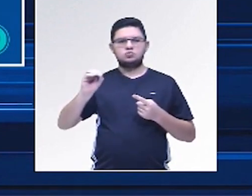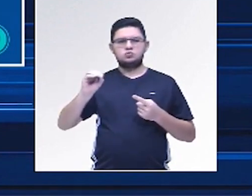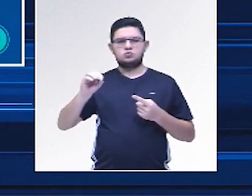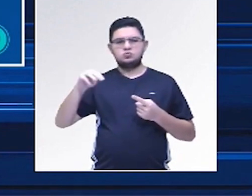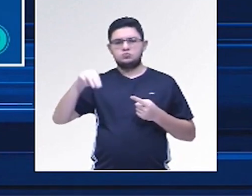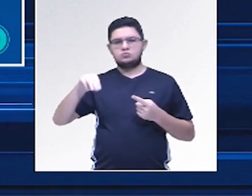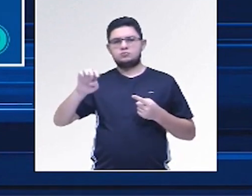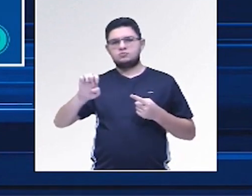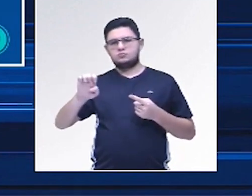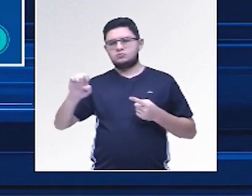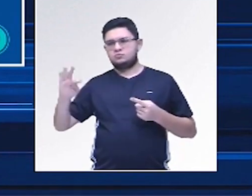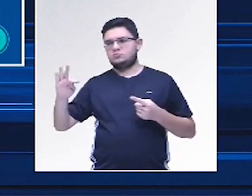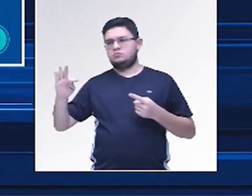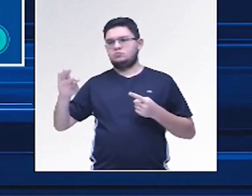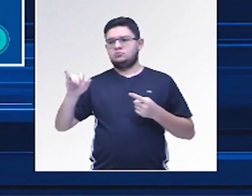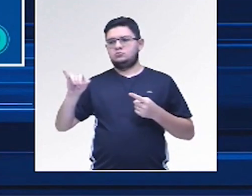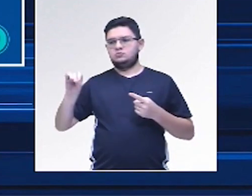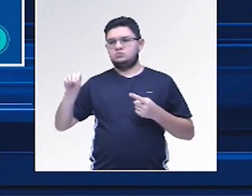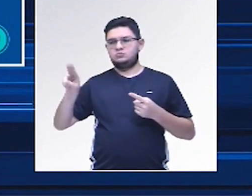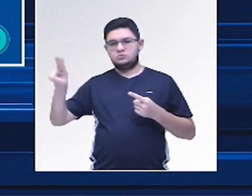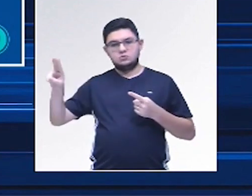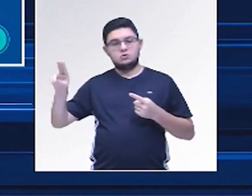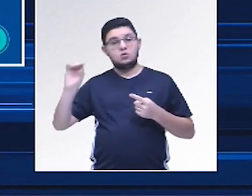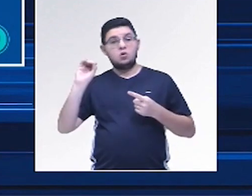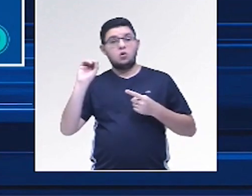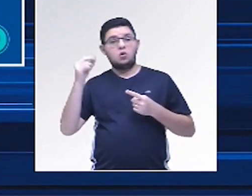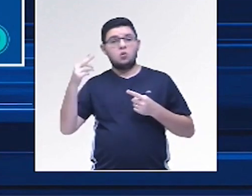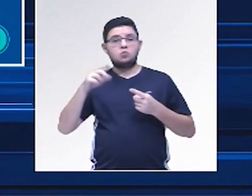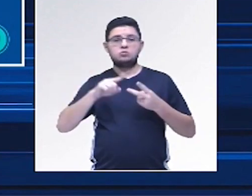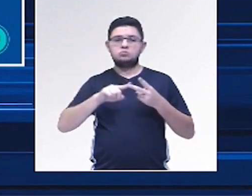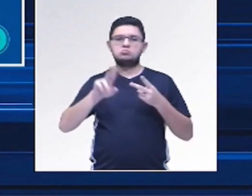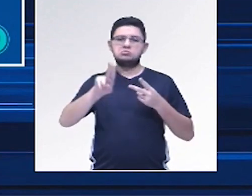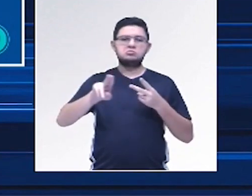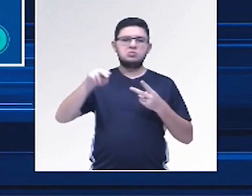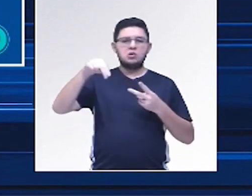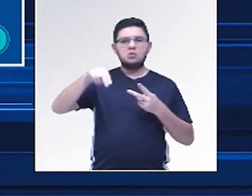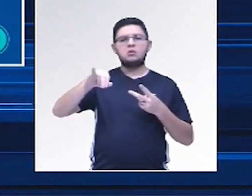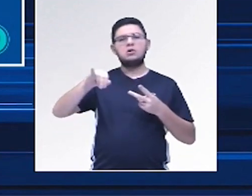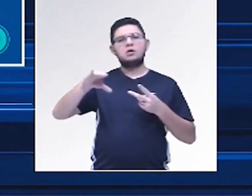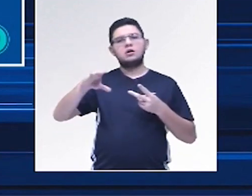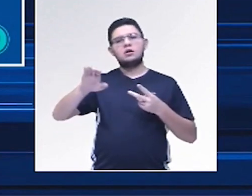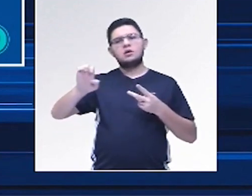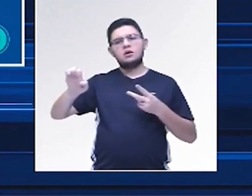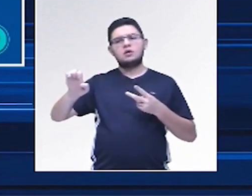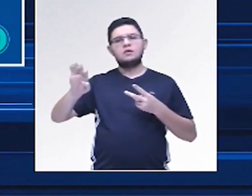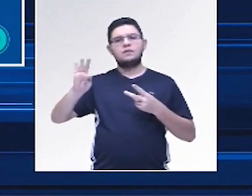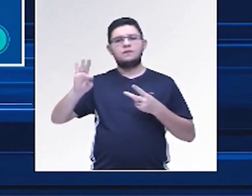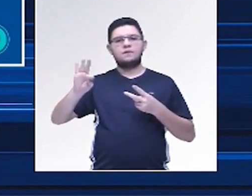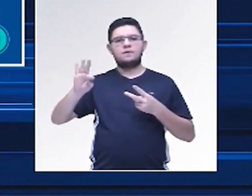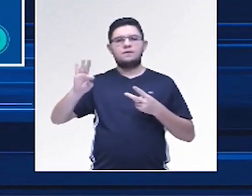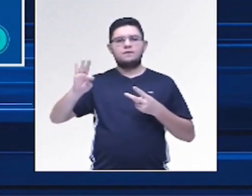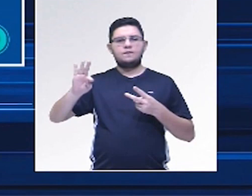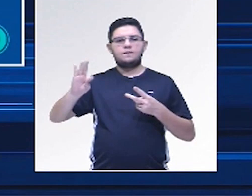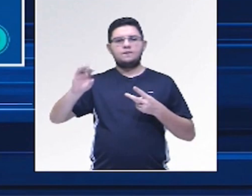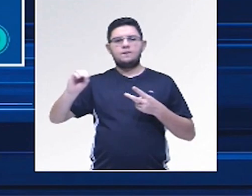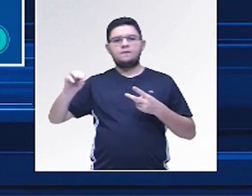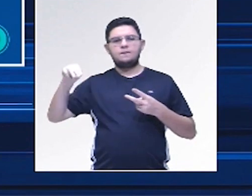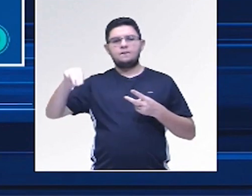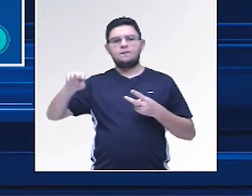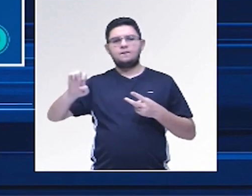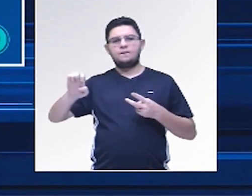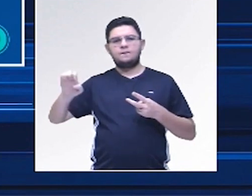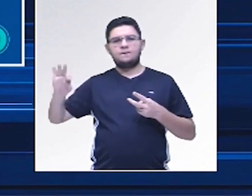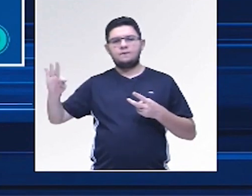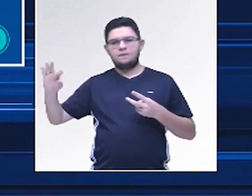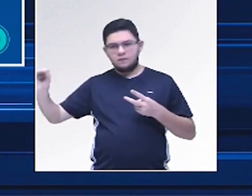to meet you, ou ainda good to meet you. A tradução tá aí, ó. Please